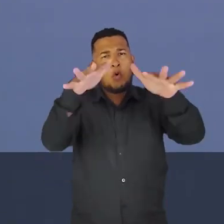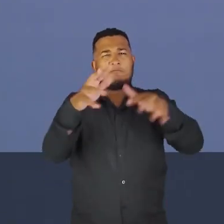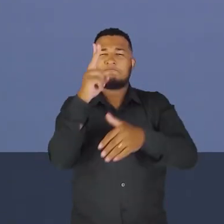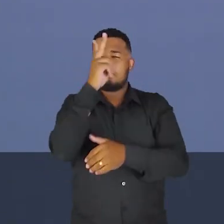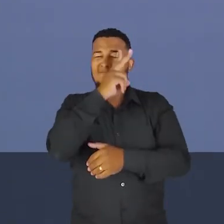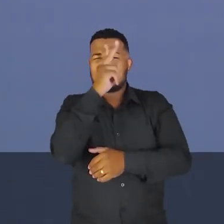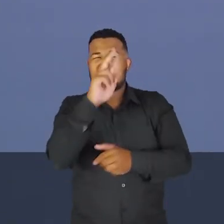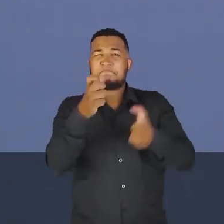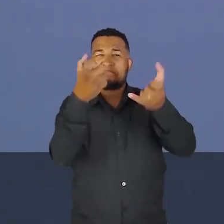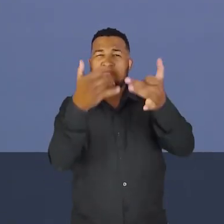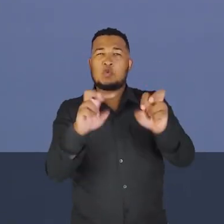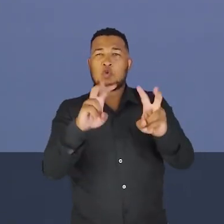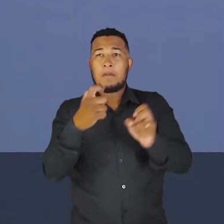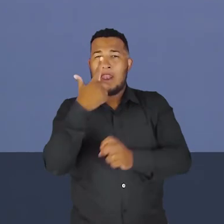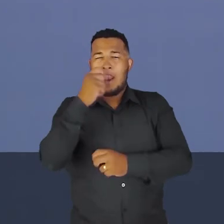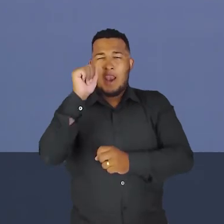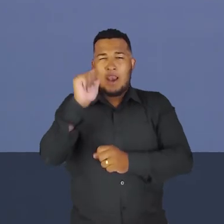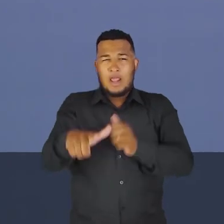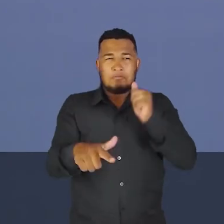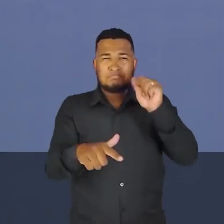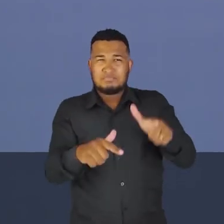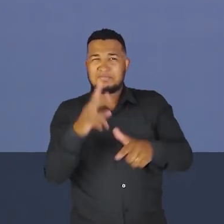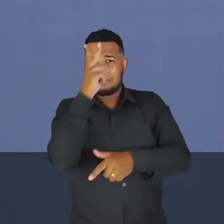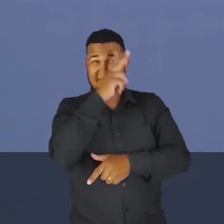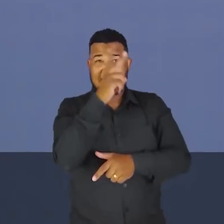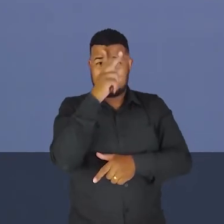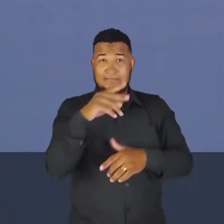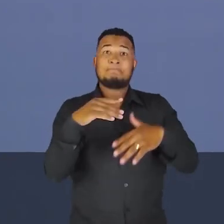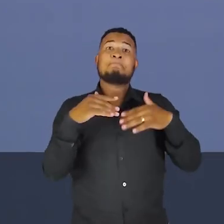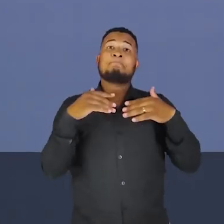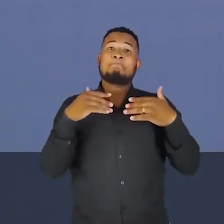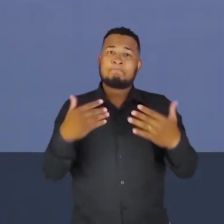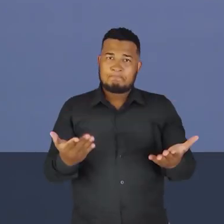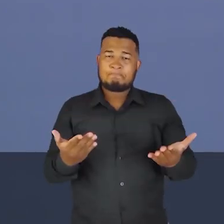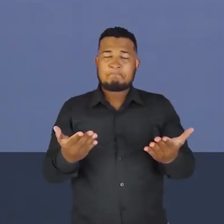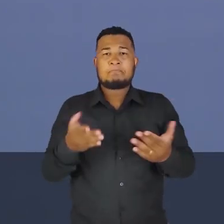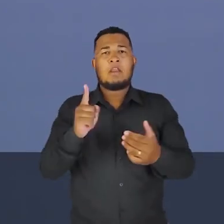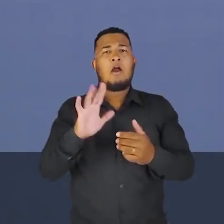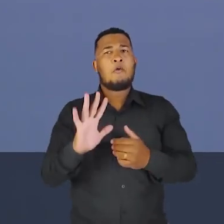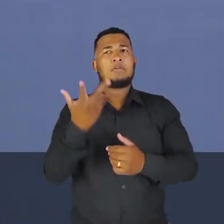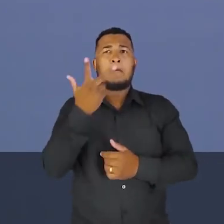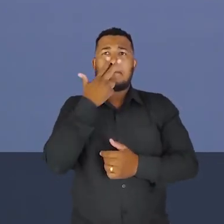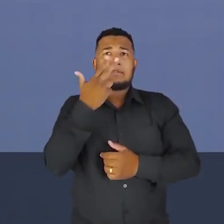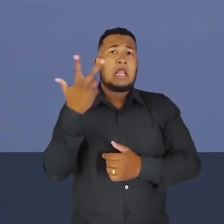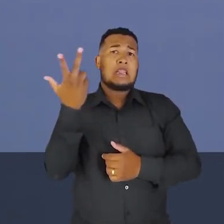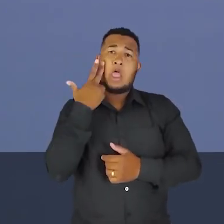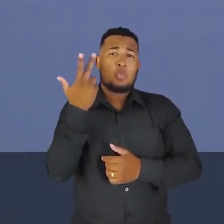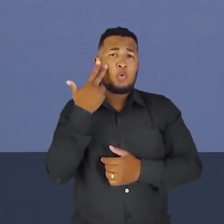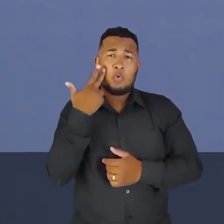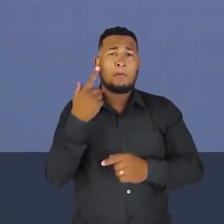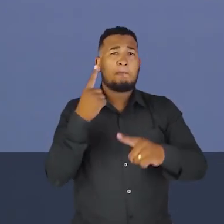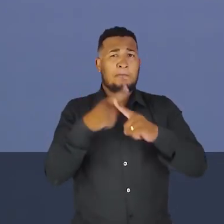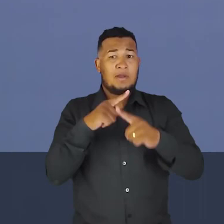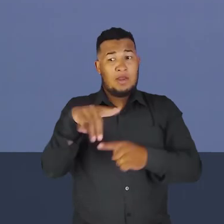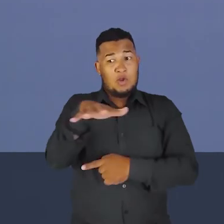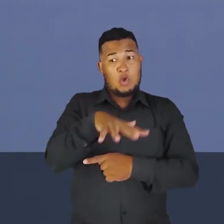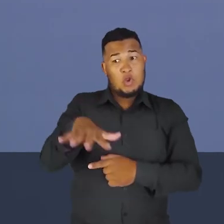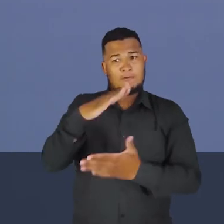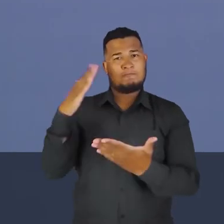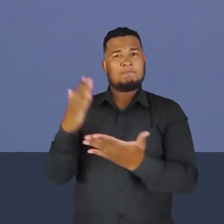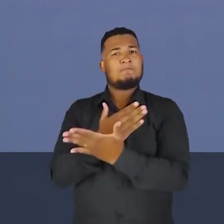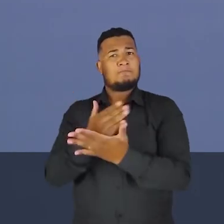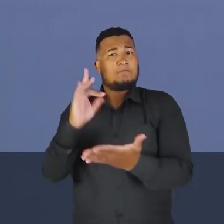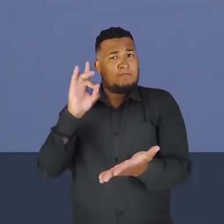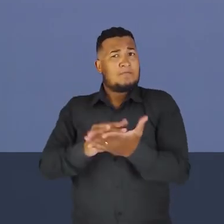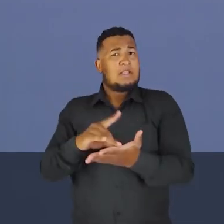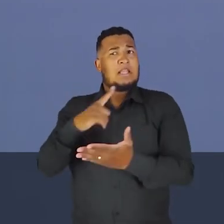resíduos sólidos lá naquele início ali? Pois é. As enchentes, elas acontecem de forma natural, porque existem locais que realmente, né,